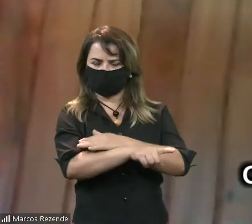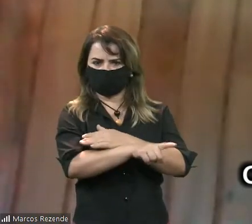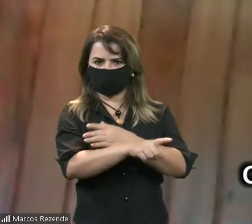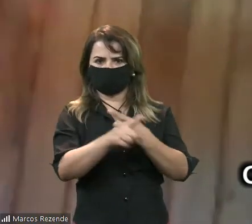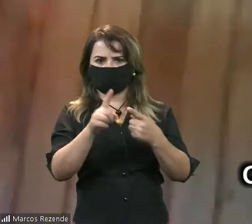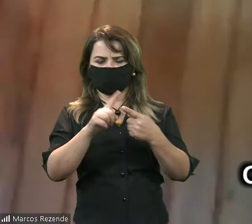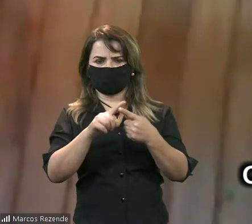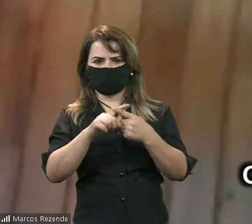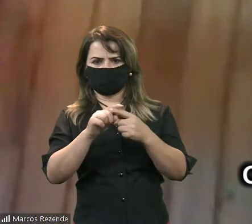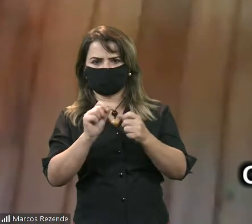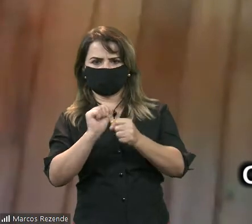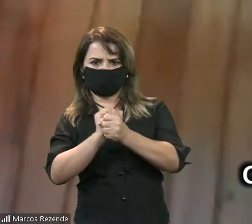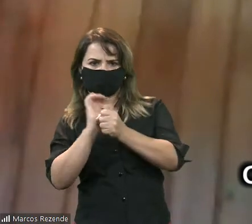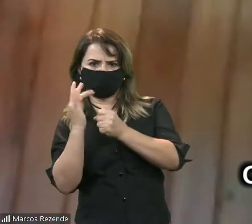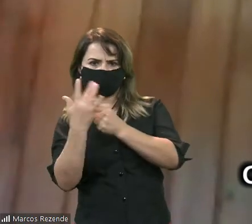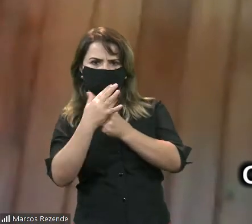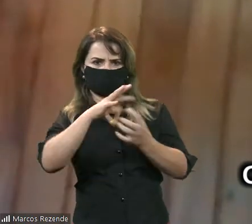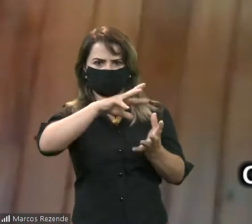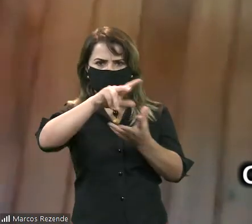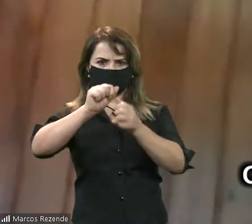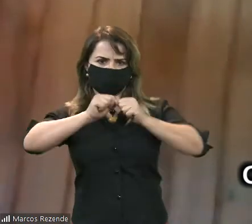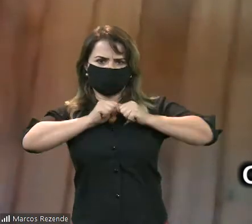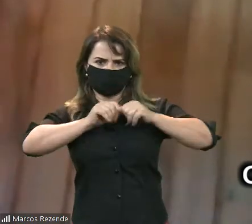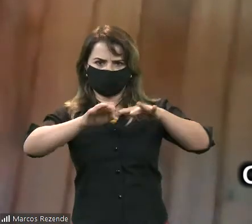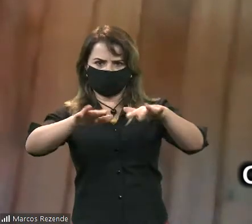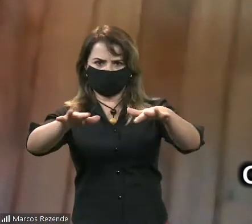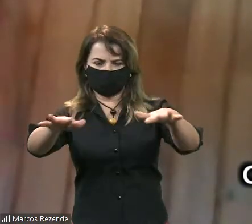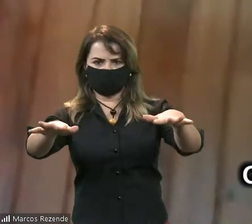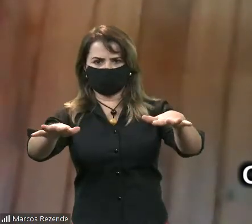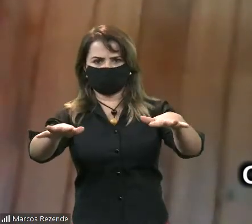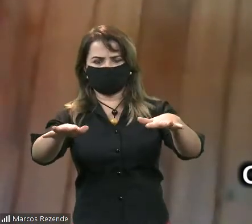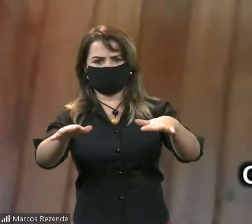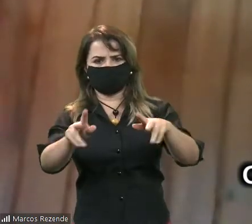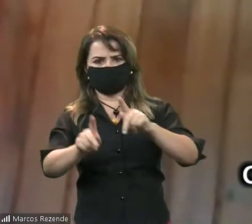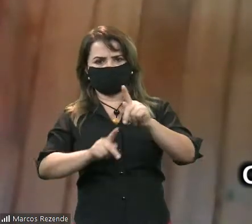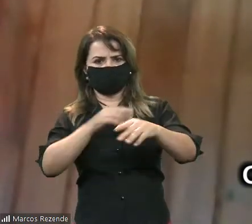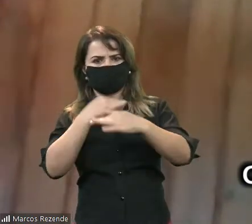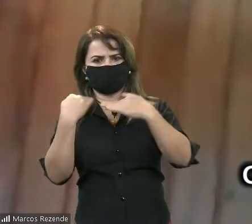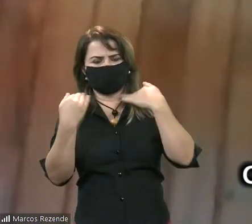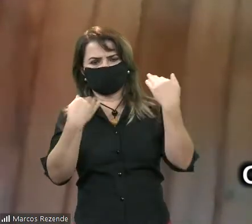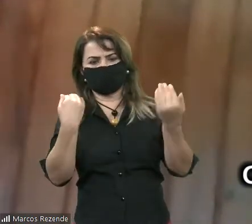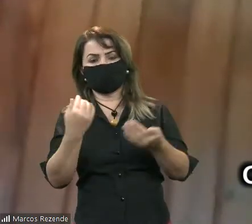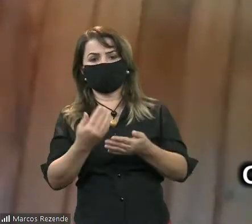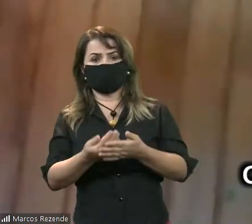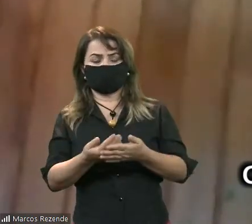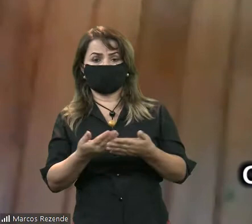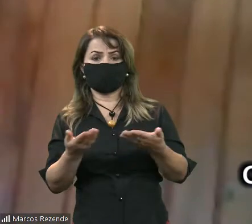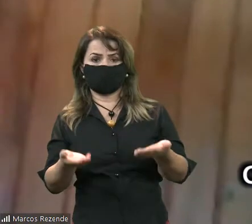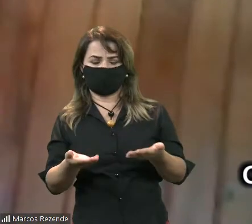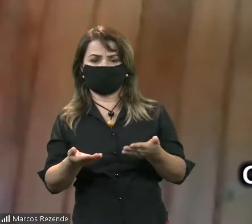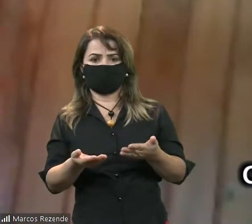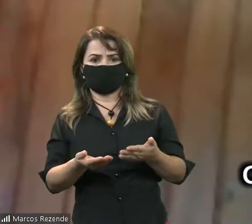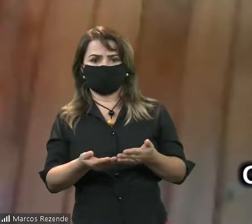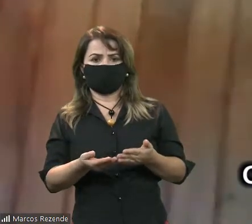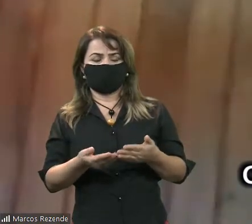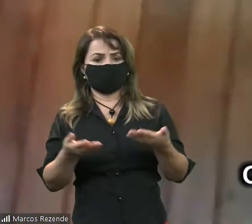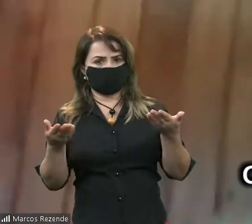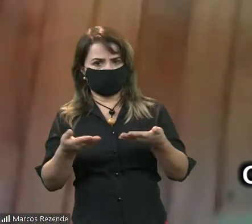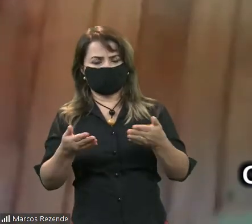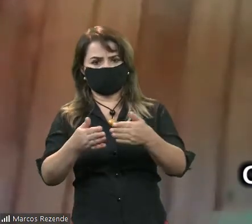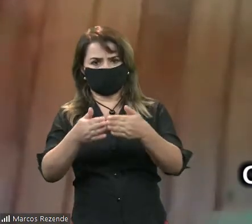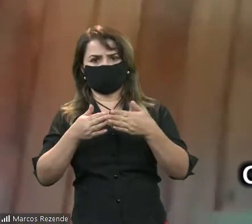enquanto perdurar essa pandemia, mas acho que esse registro e essa solicitação nesse